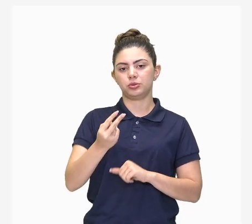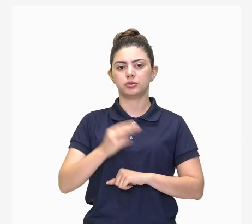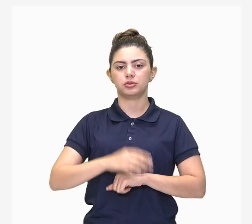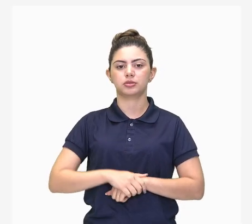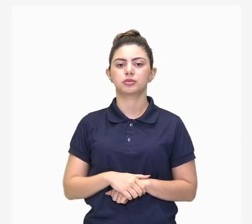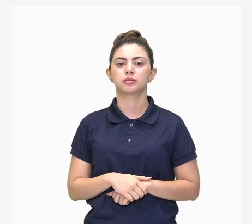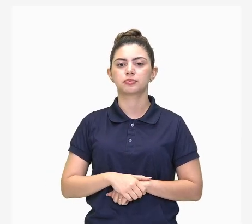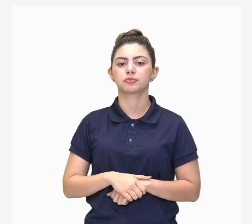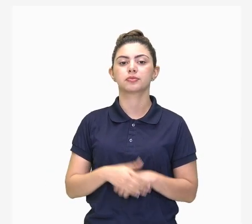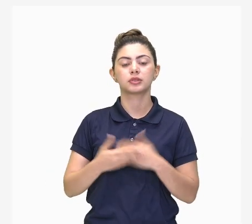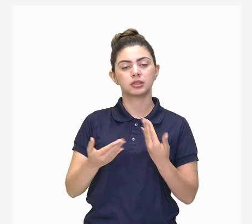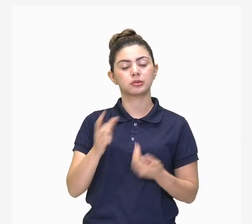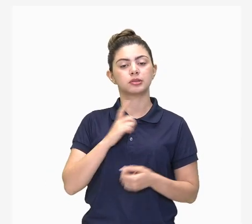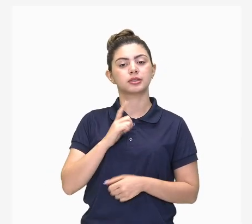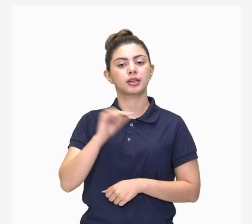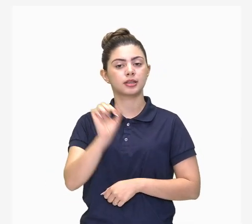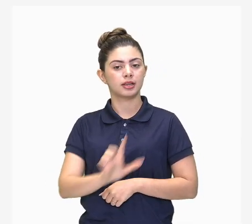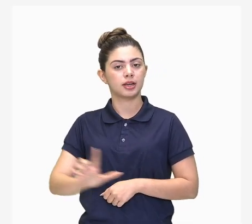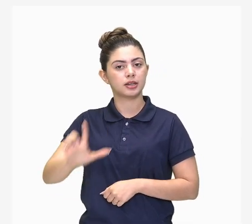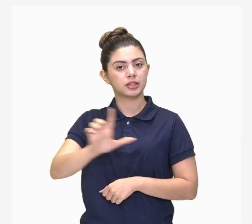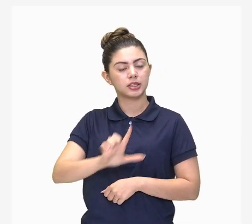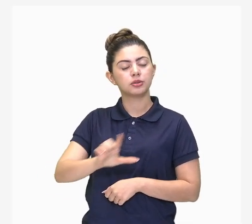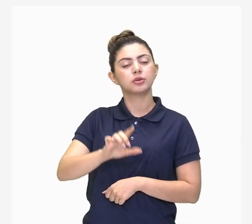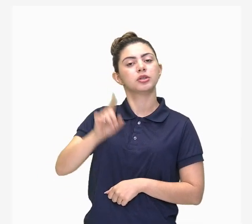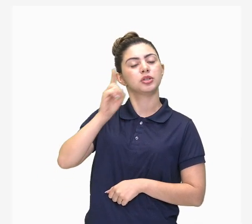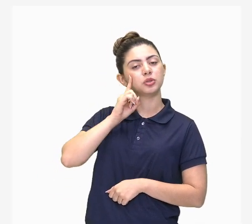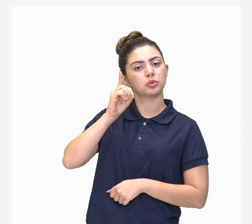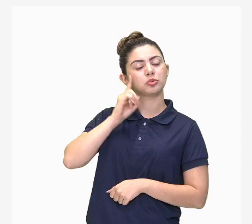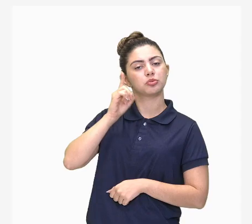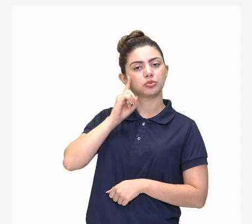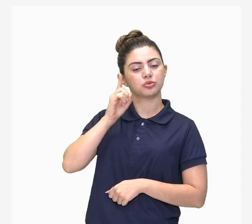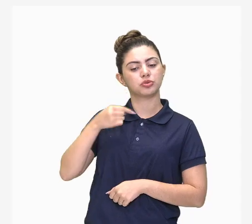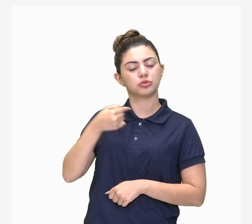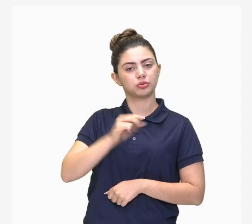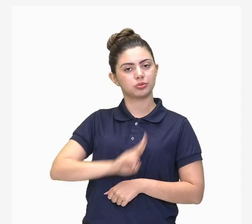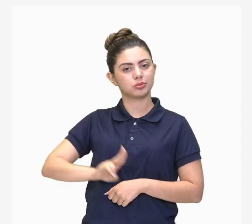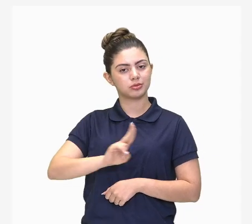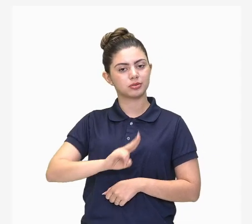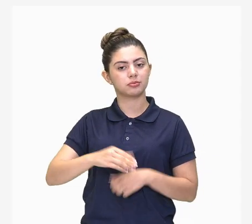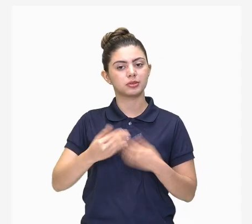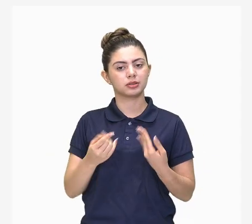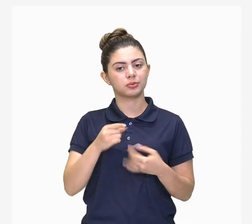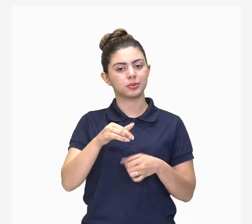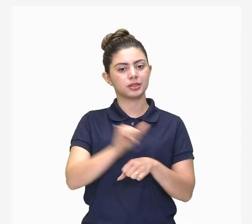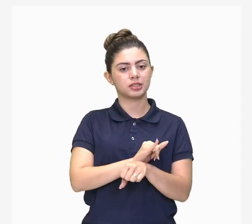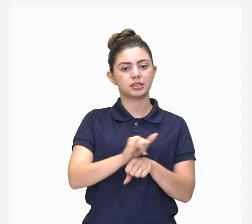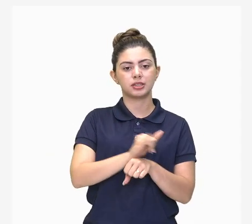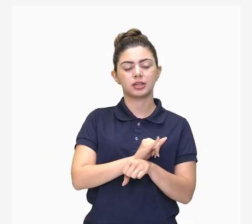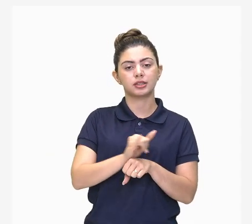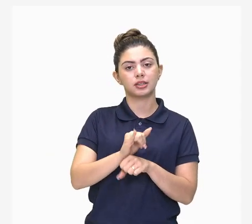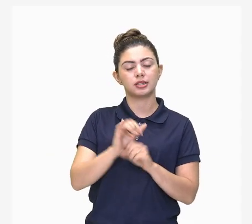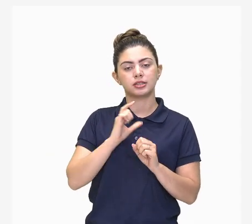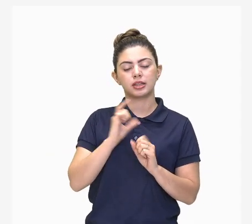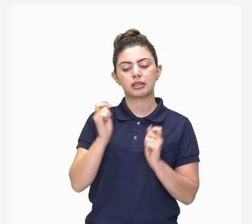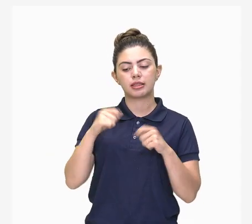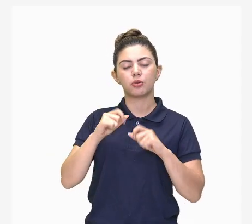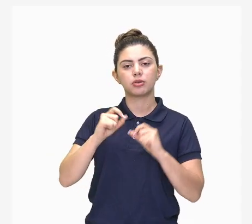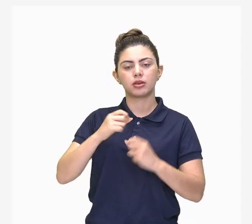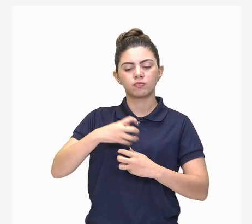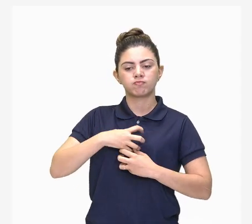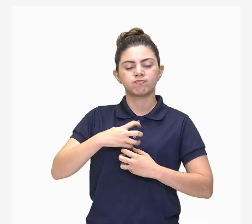na literatura e no cotidiano. Esse recurso enfatiza